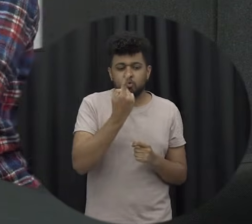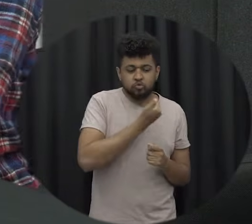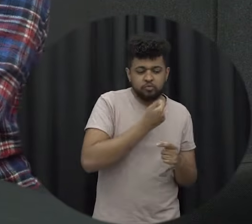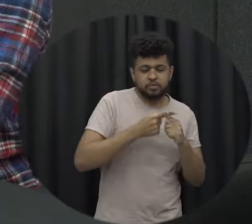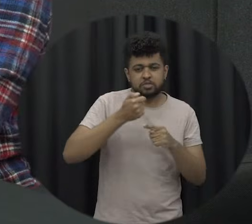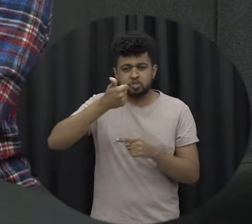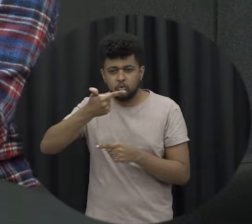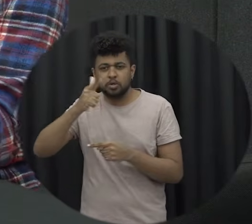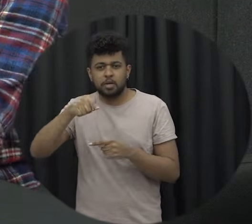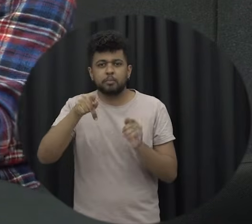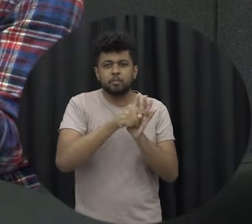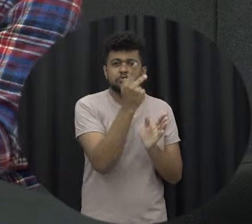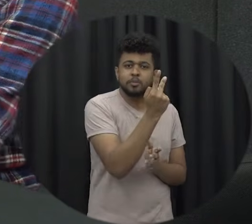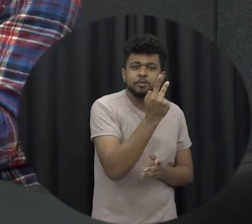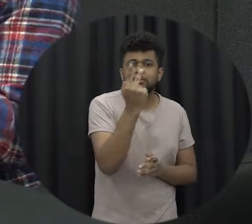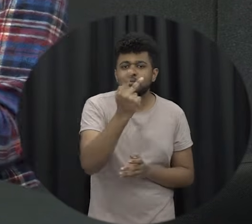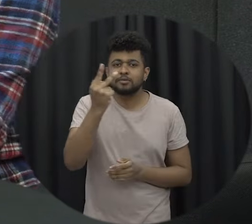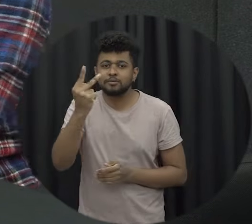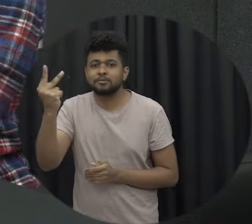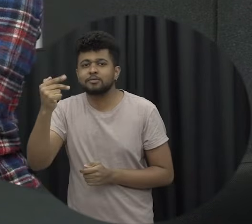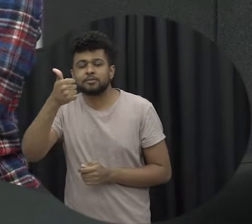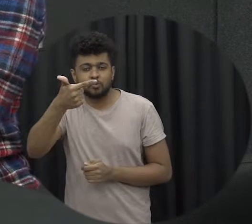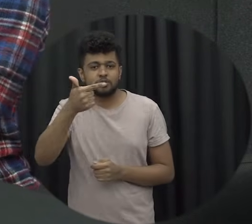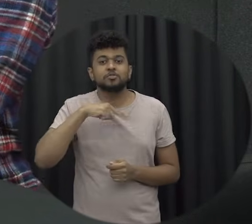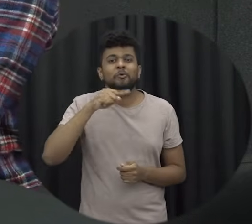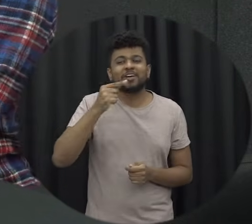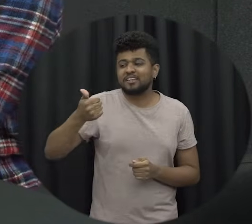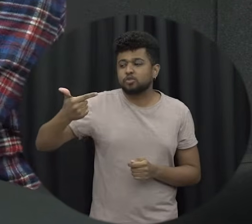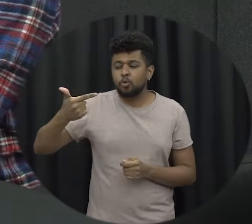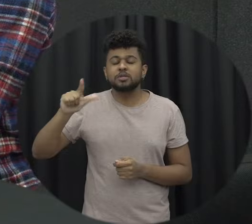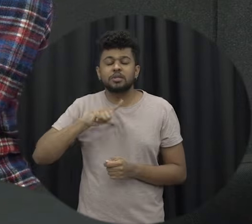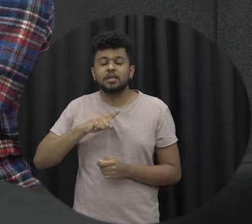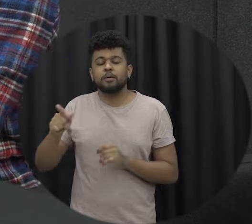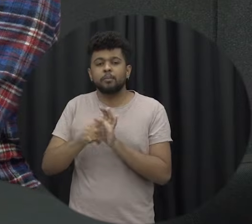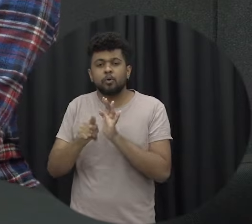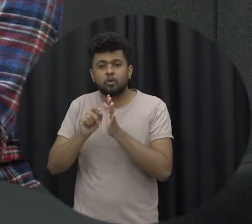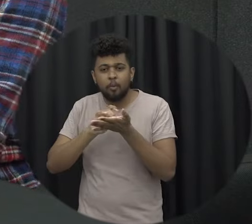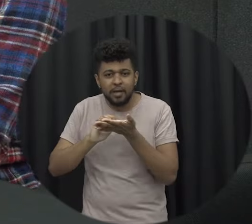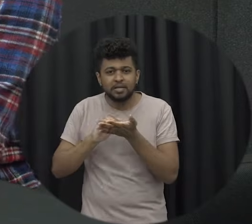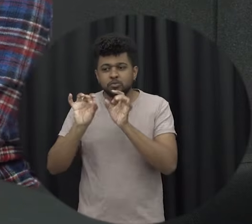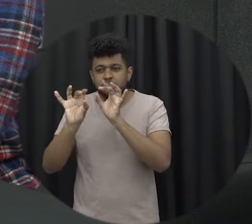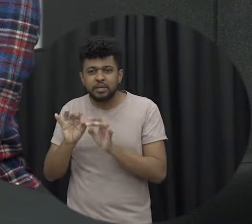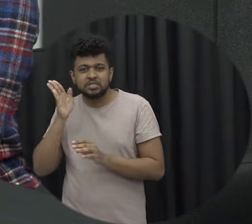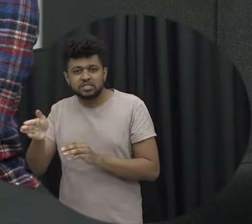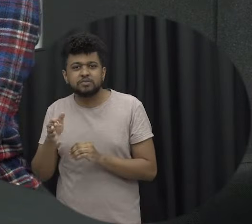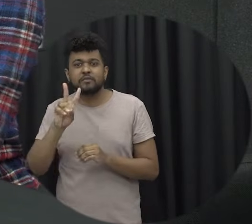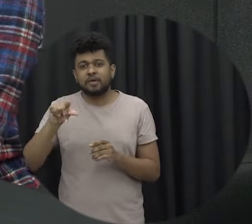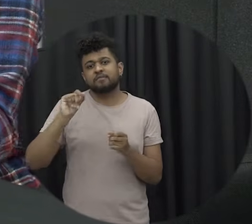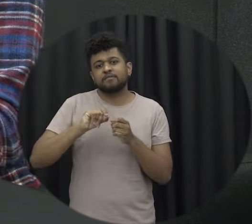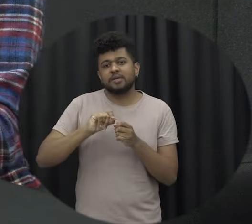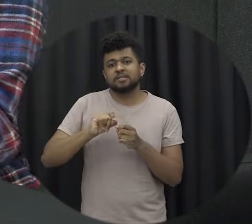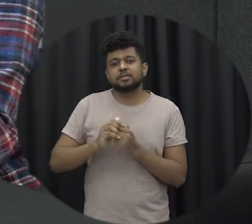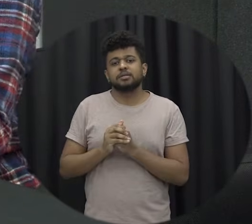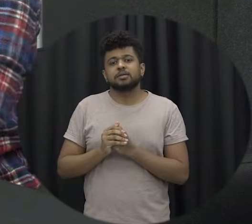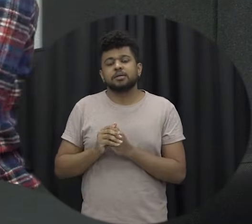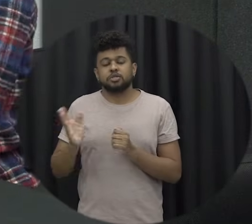12. Às vezes não dá para chegar no 12, e aí tinha lá uma operação específica que eles iam fazer para chegar no valor que eles queriam, mas